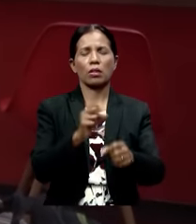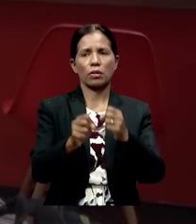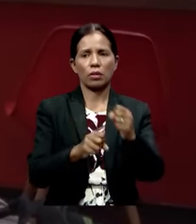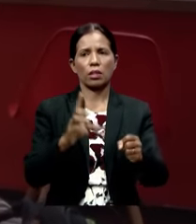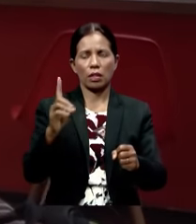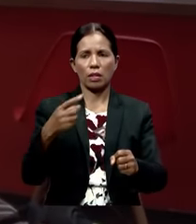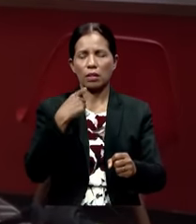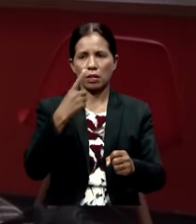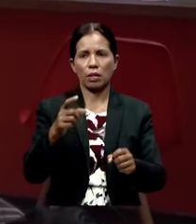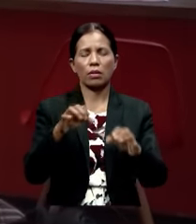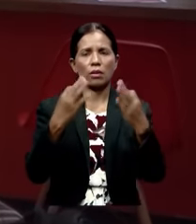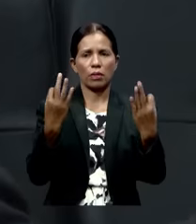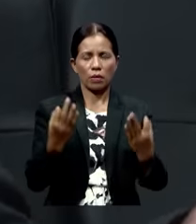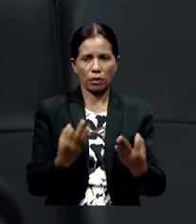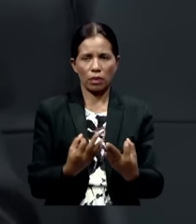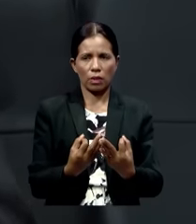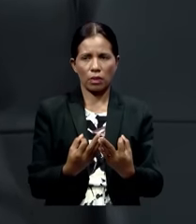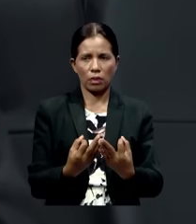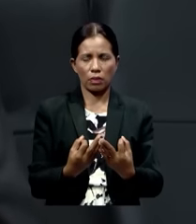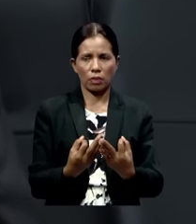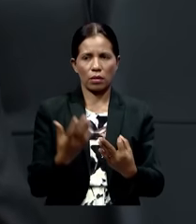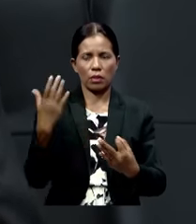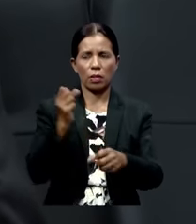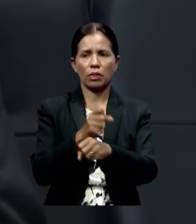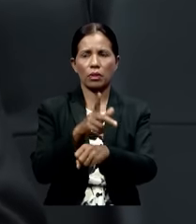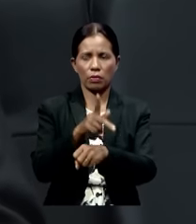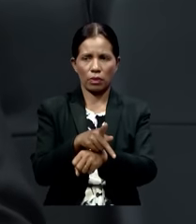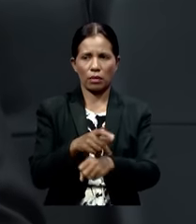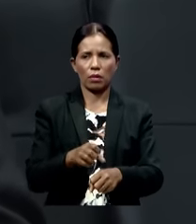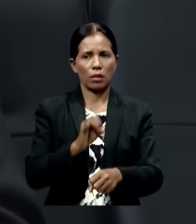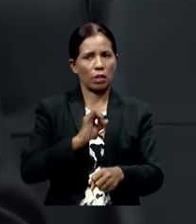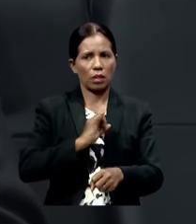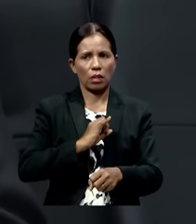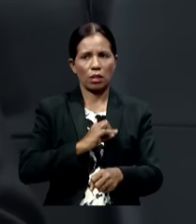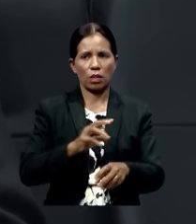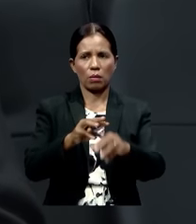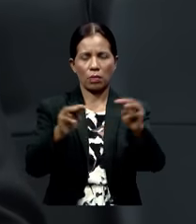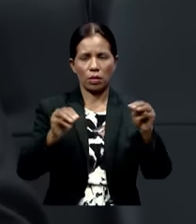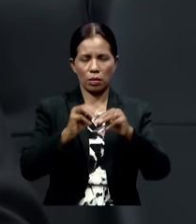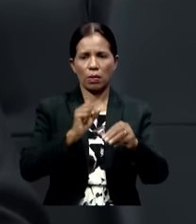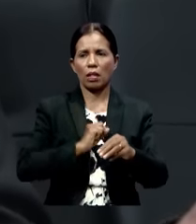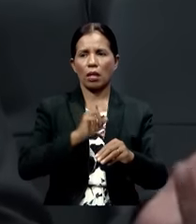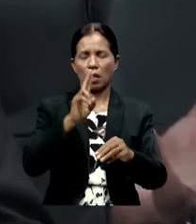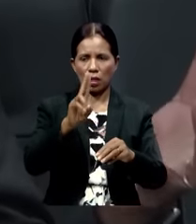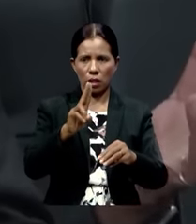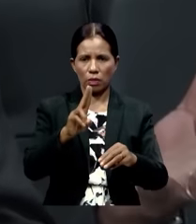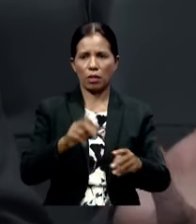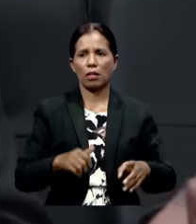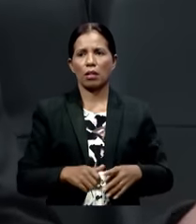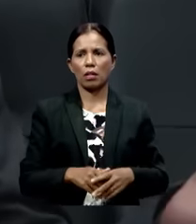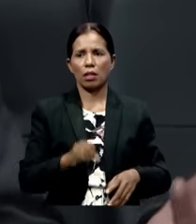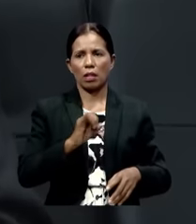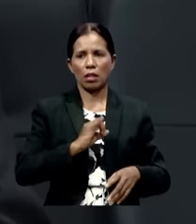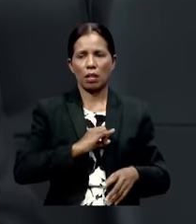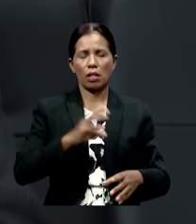dian, família, familiarismo e a CFOP, how município aí leu? Agora, how foi